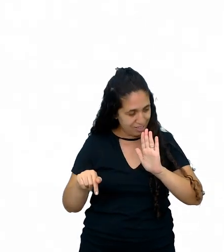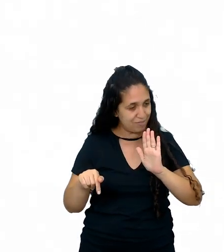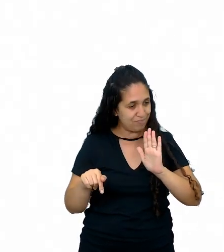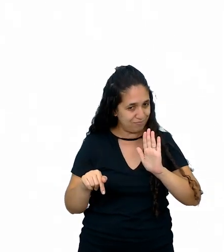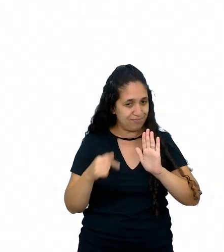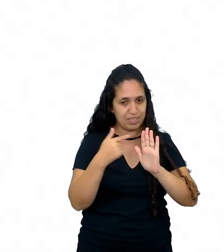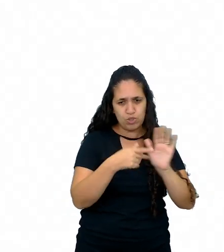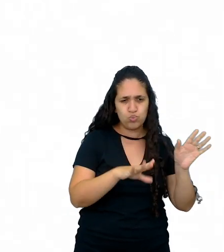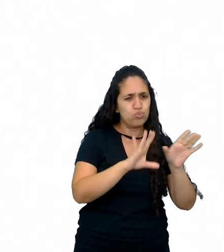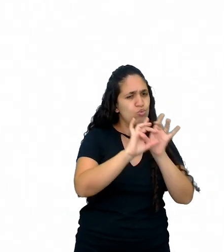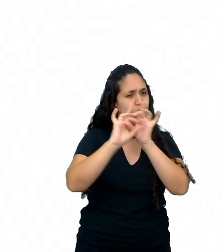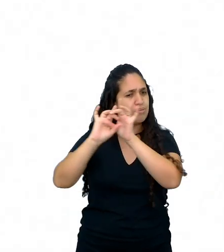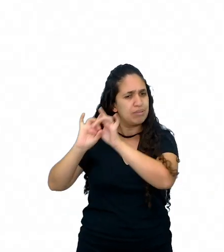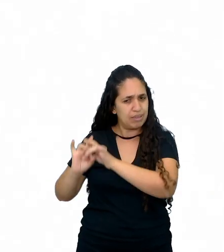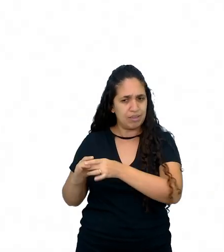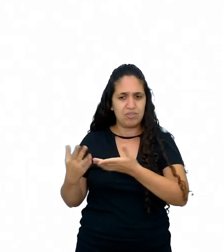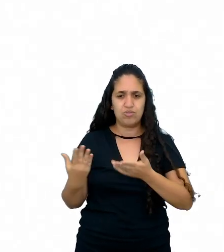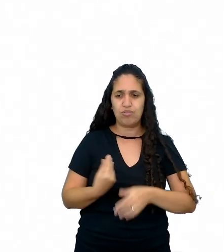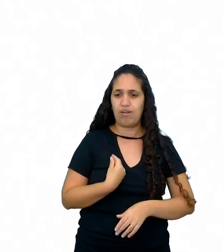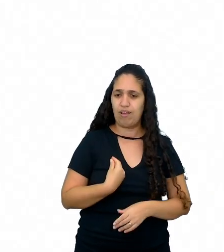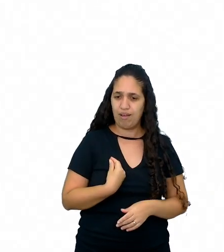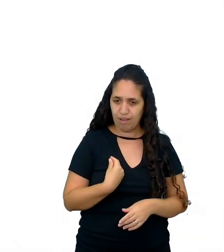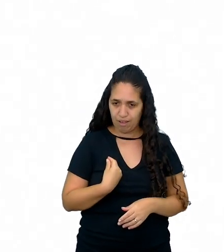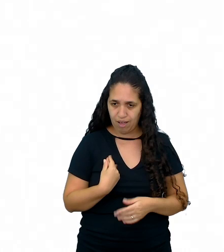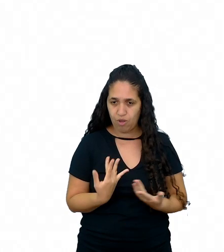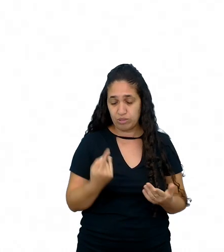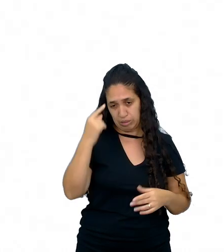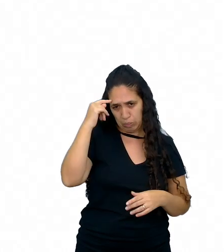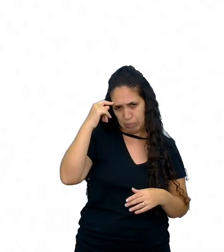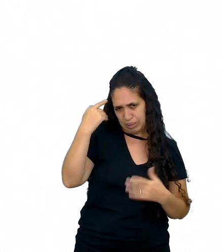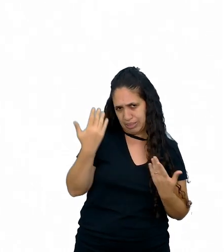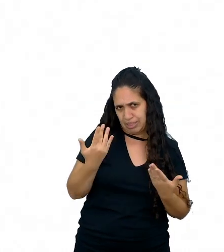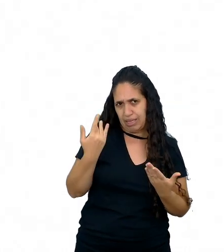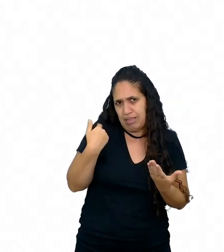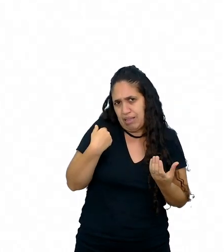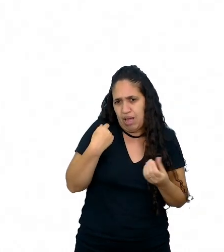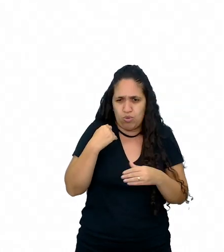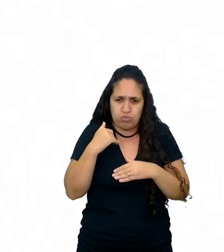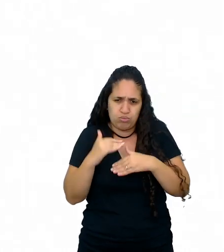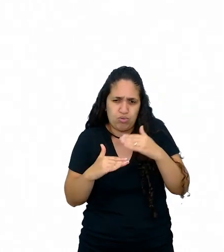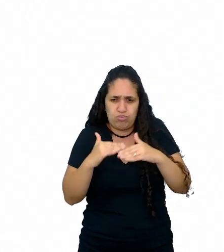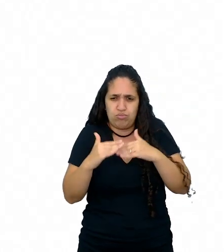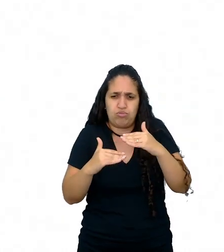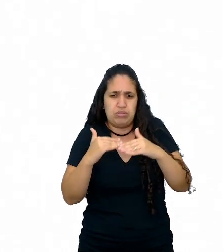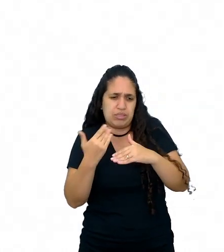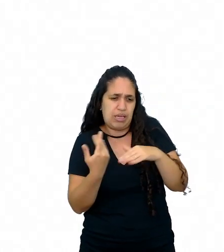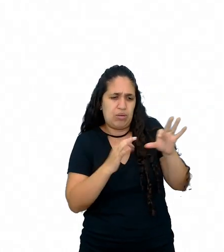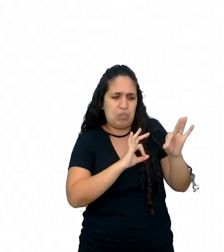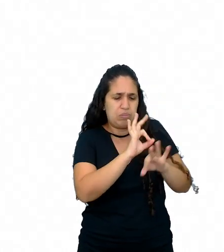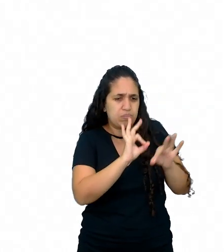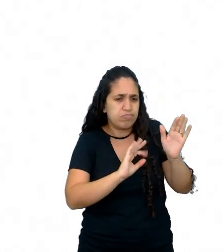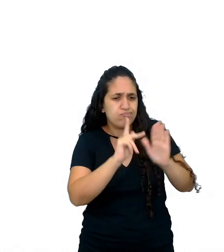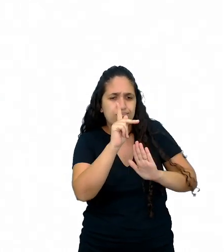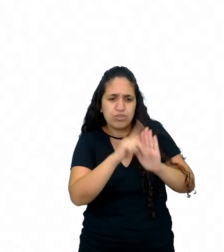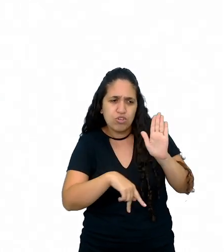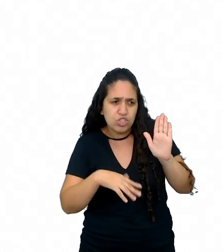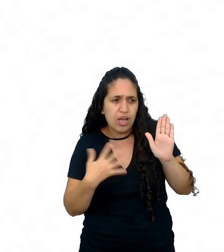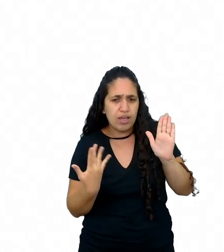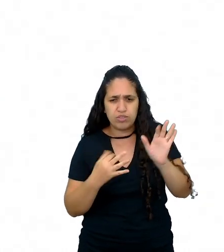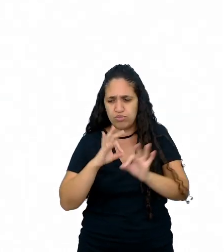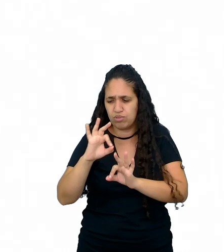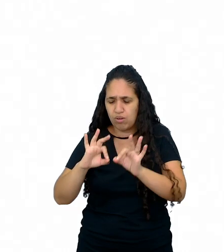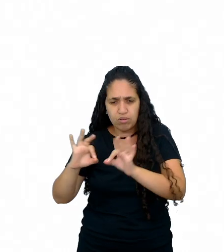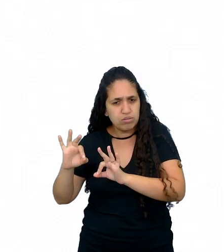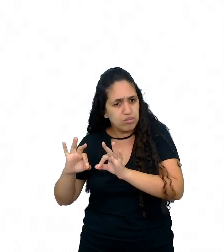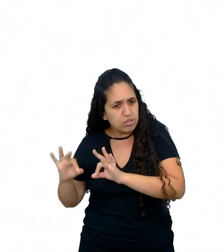no contexto real, né. Se eu pensei na construção do teodolito, trabalhar com um projeto da construção de um